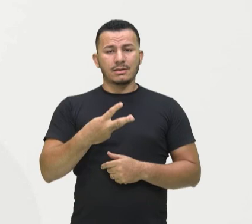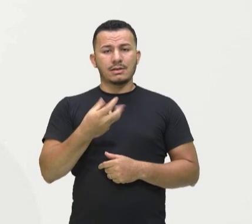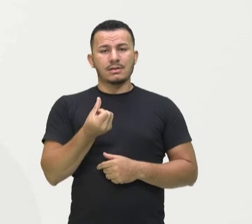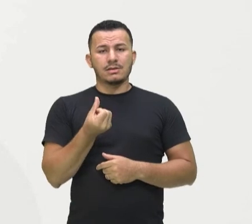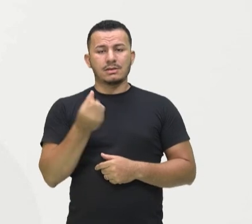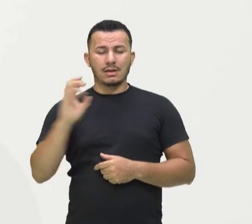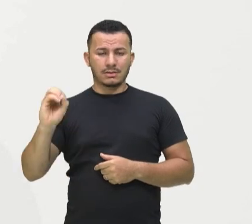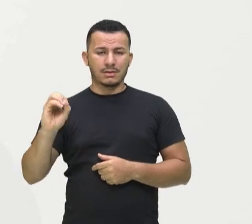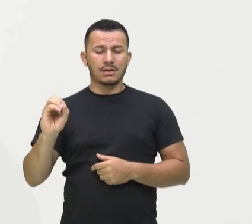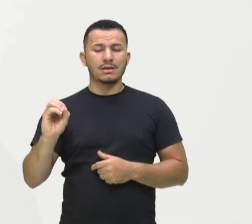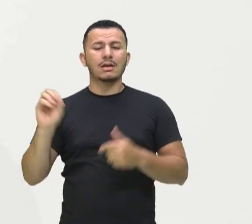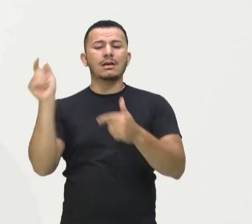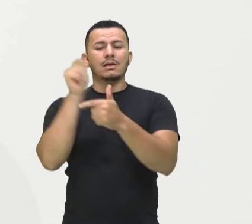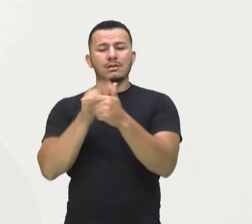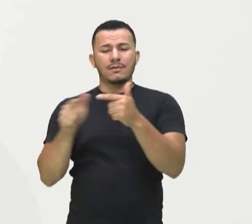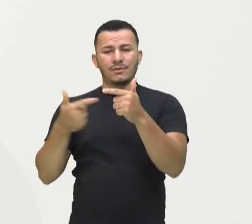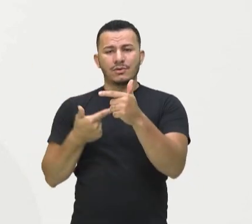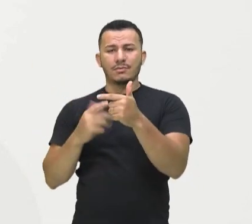360 sobre